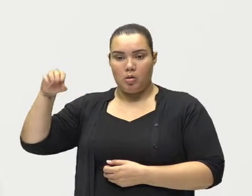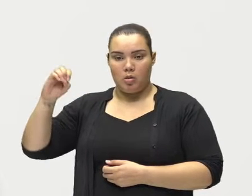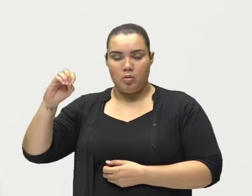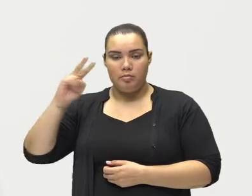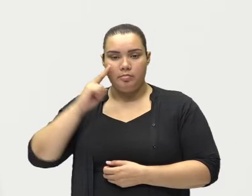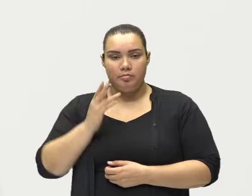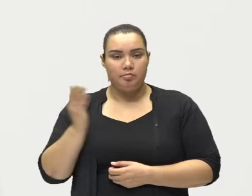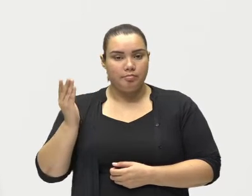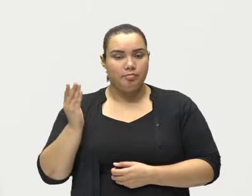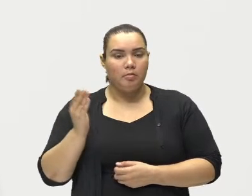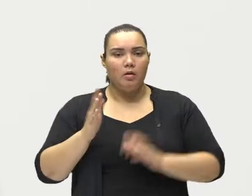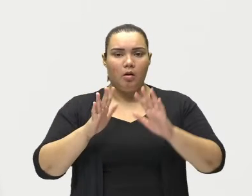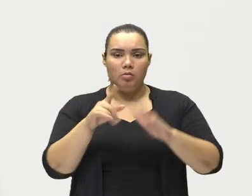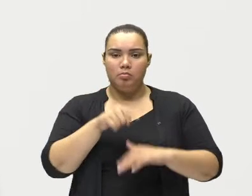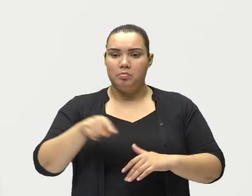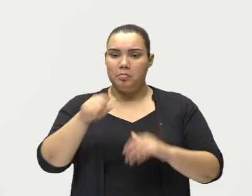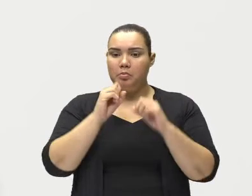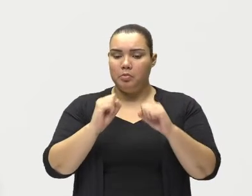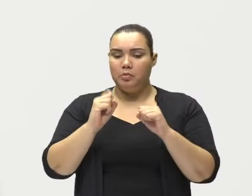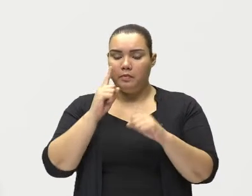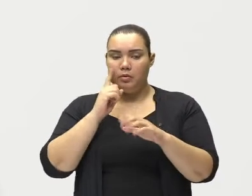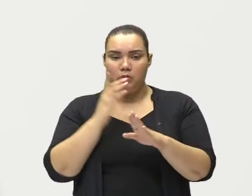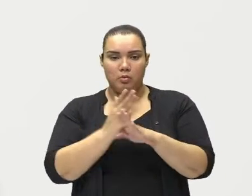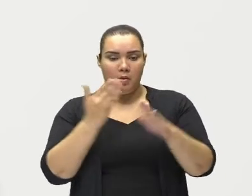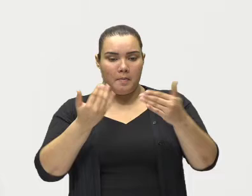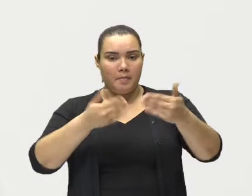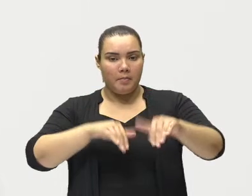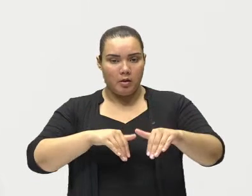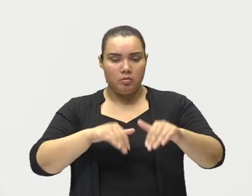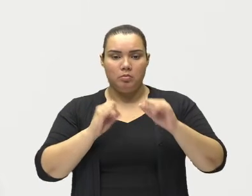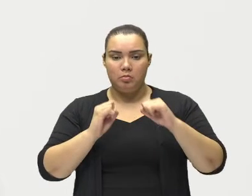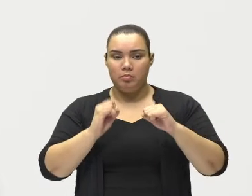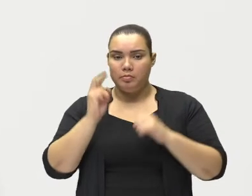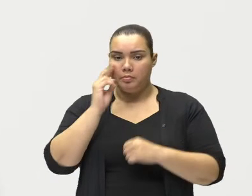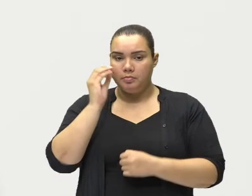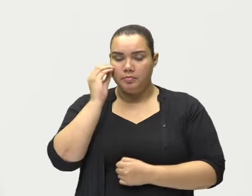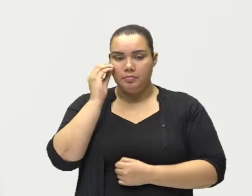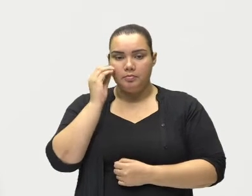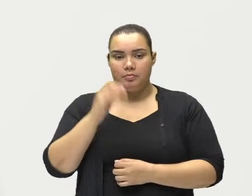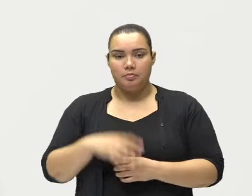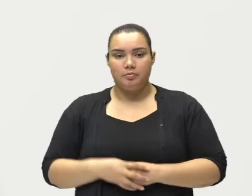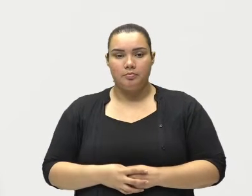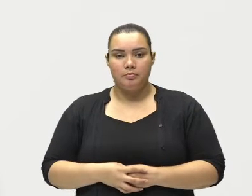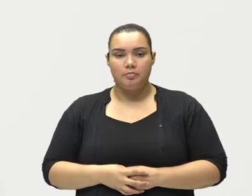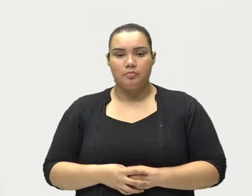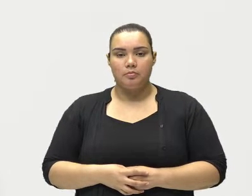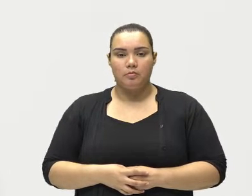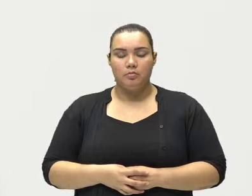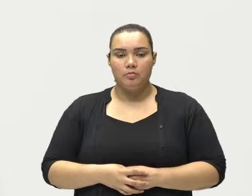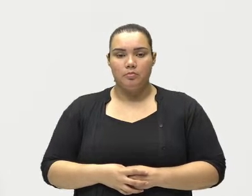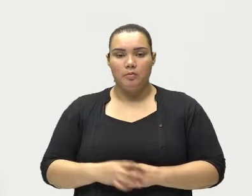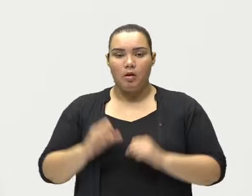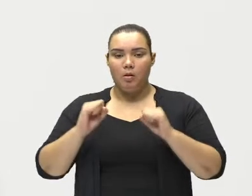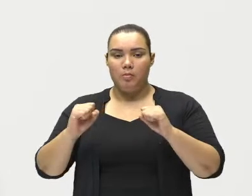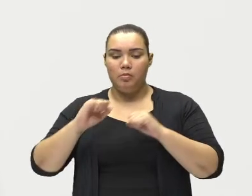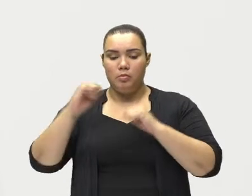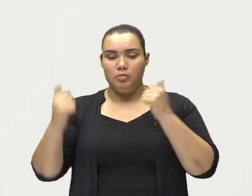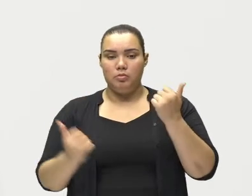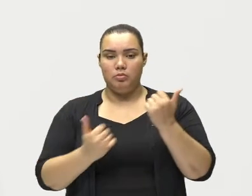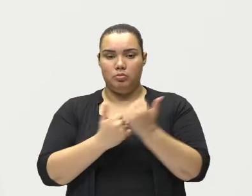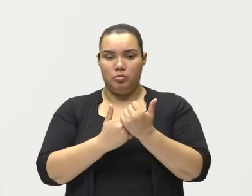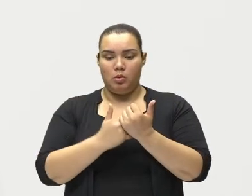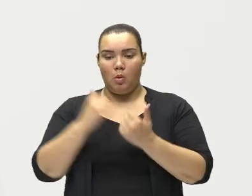prova que pode lhe cobrar o seguinte, ó. Eu posso substituir